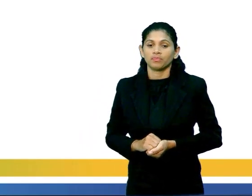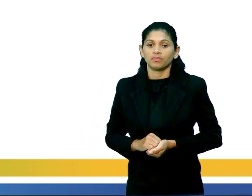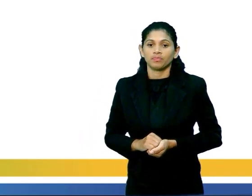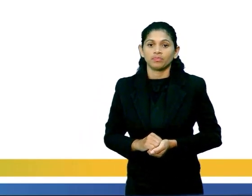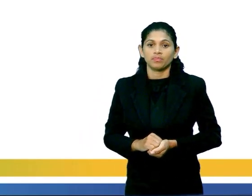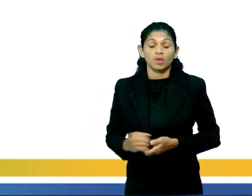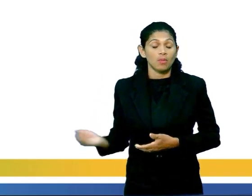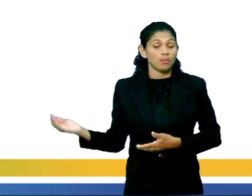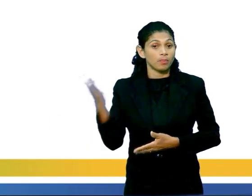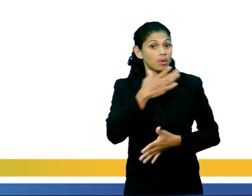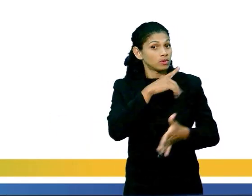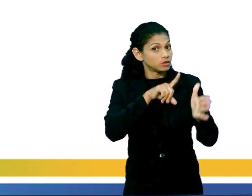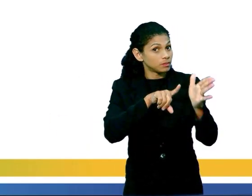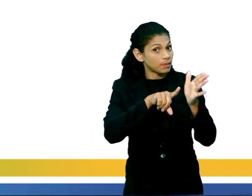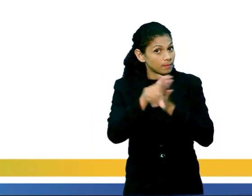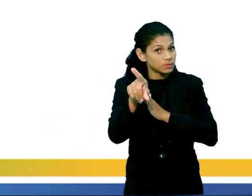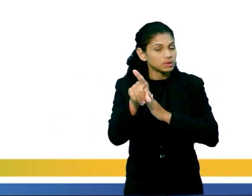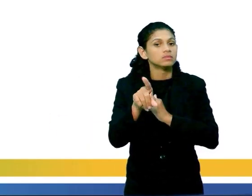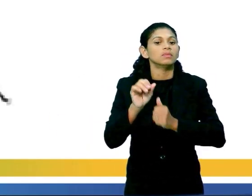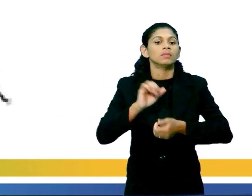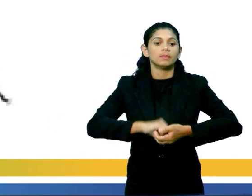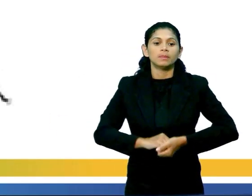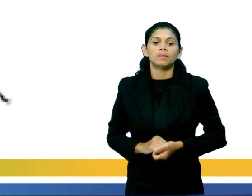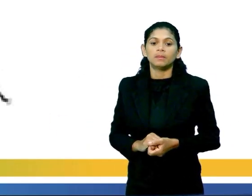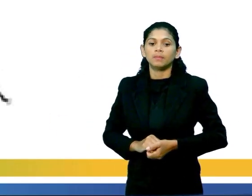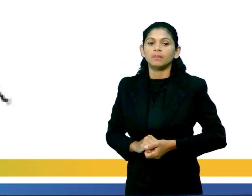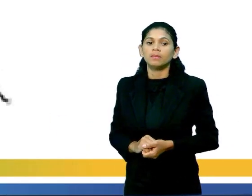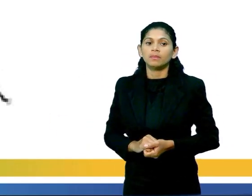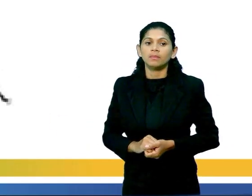uma próxima questão.